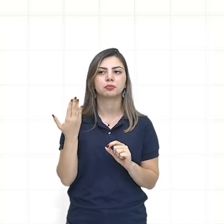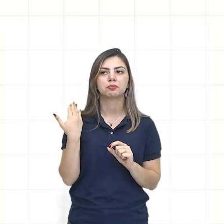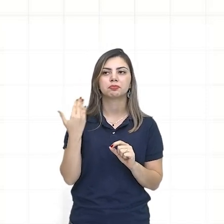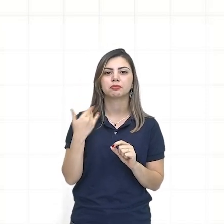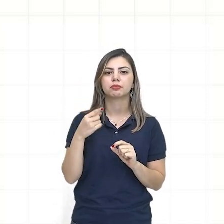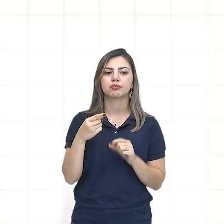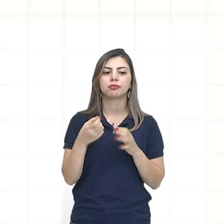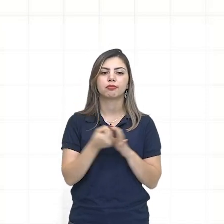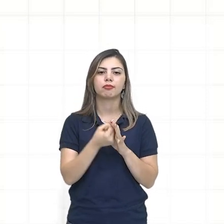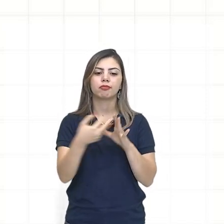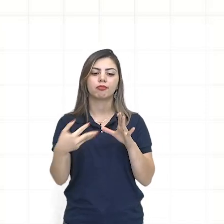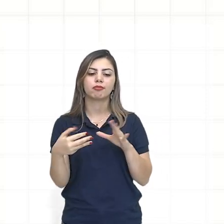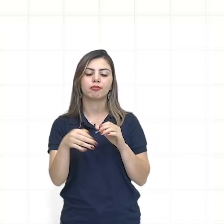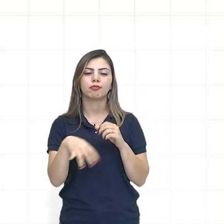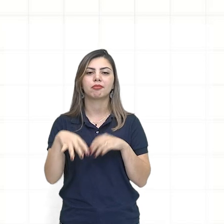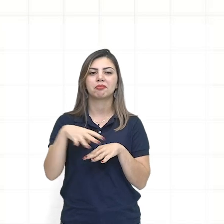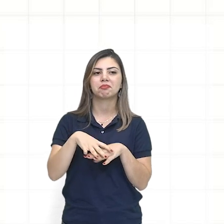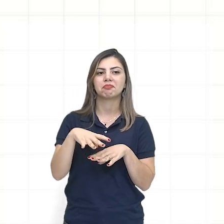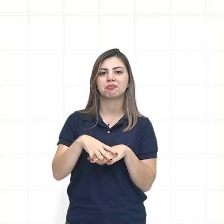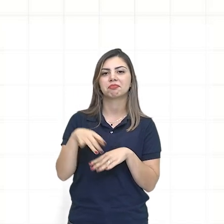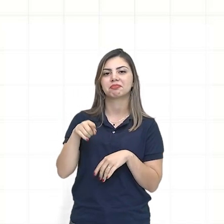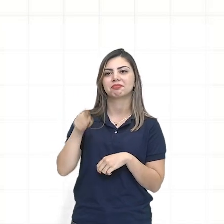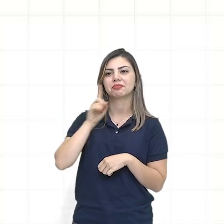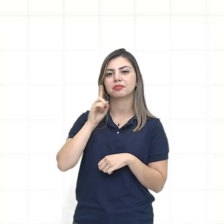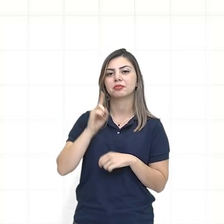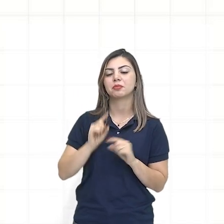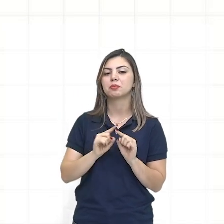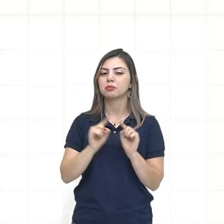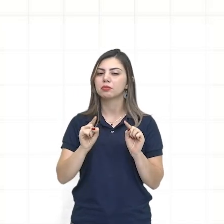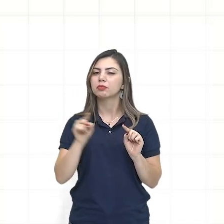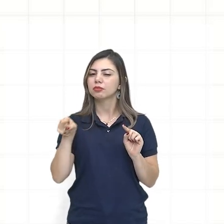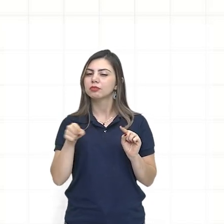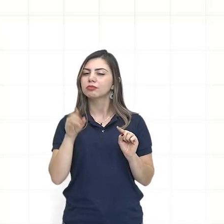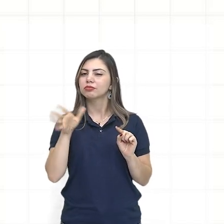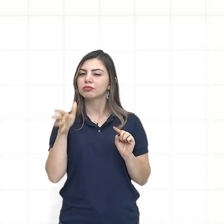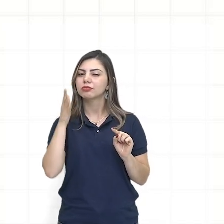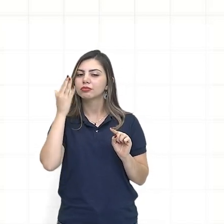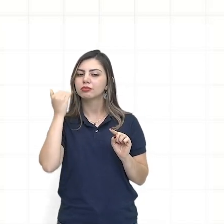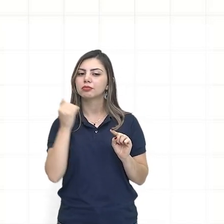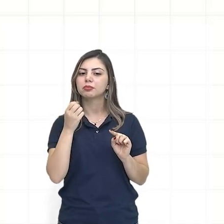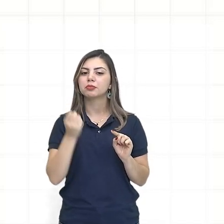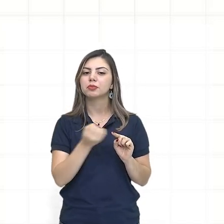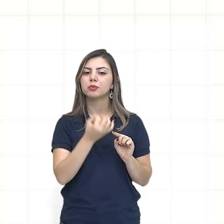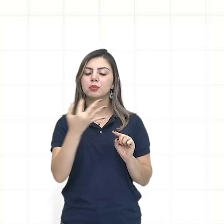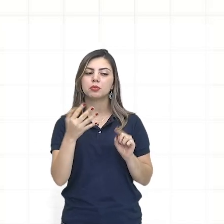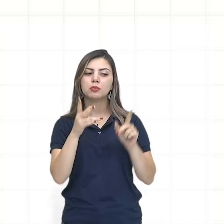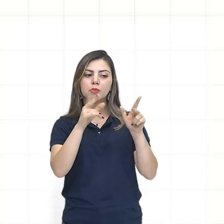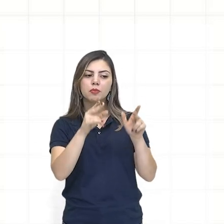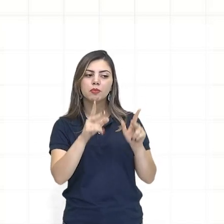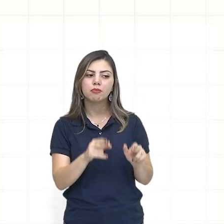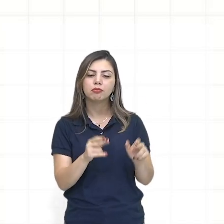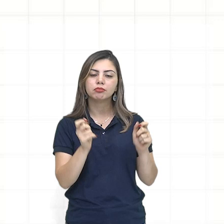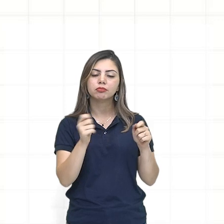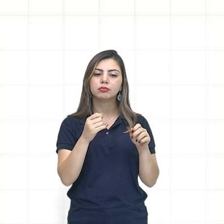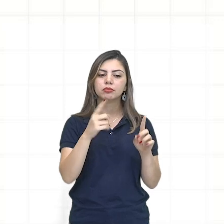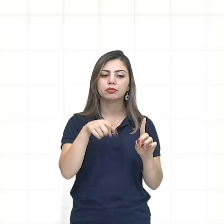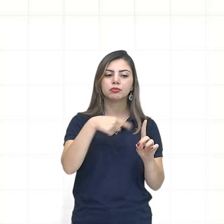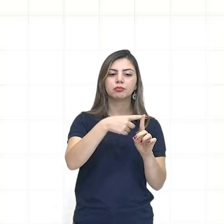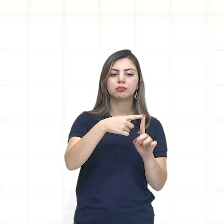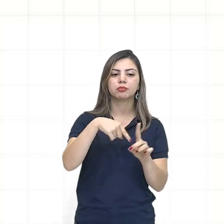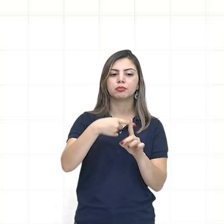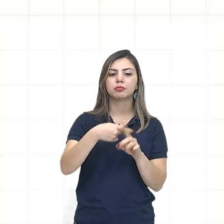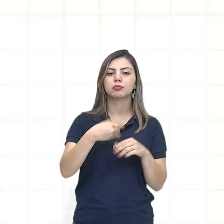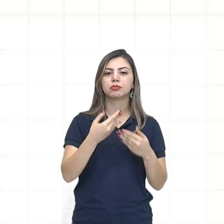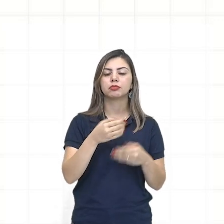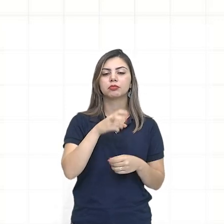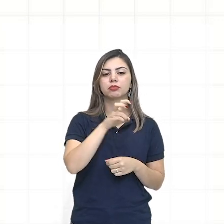amadurecidas as propriedades matemáticas, né? Mas eles já tinham ideia de multiplicação aqui, que era uma soma de parcelas iguais, né? Somavam aqui